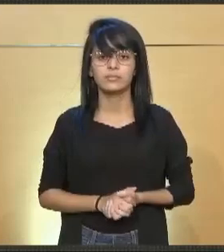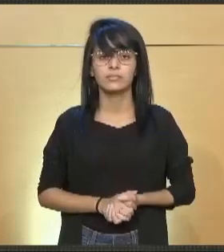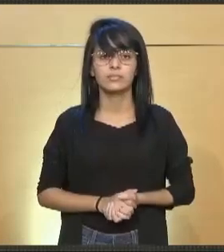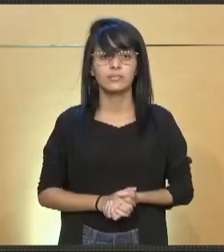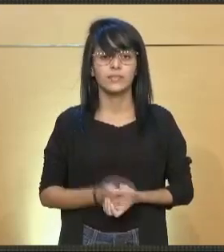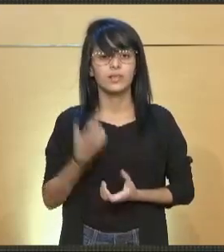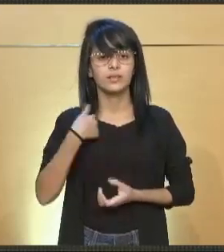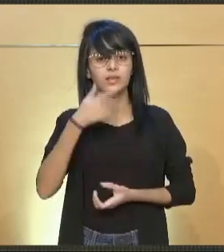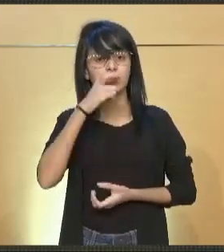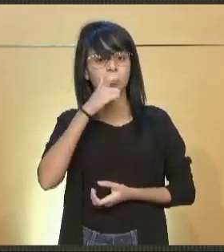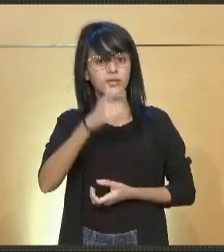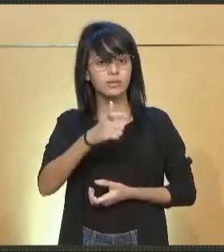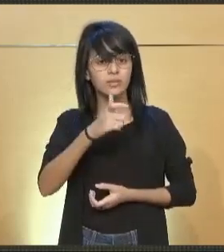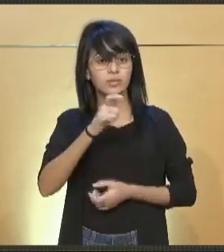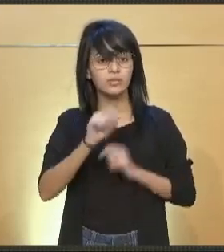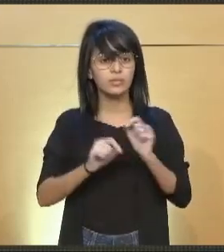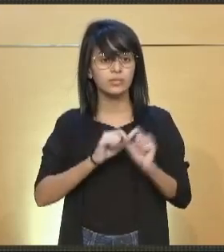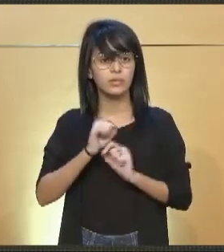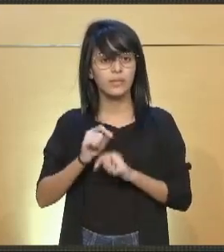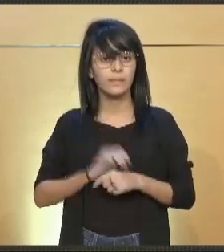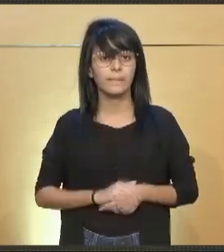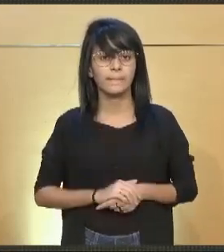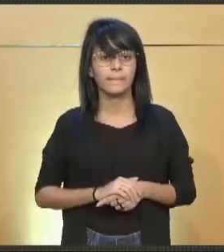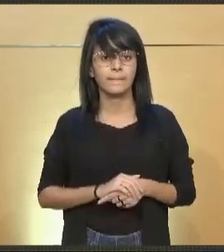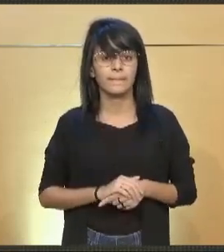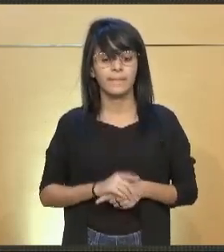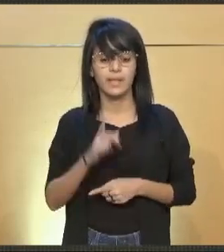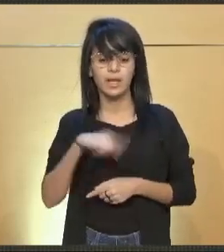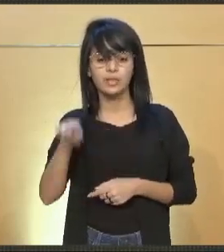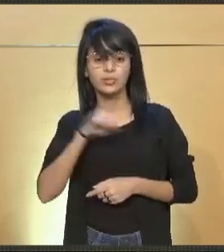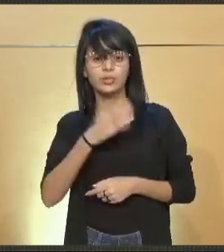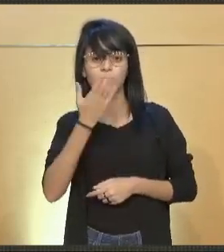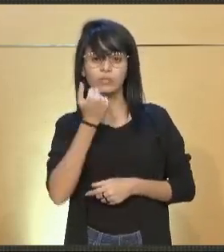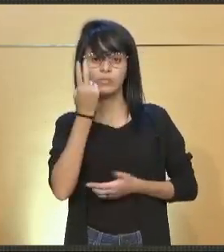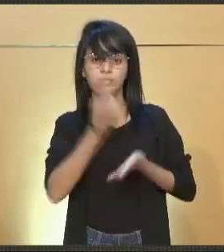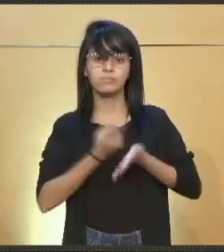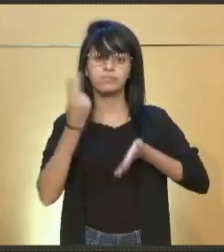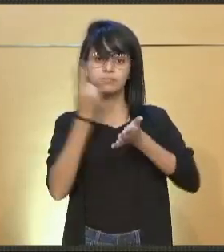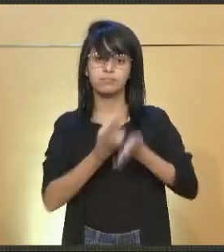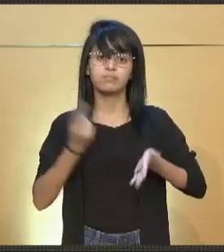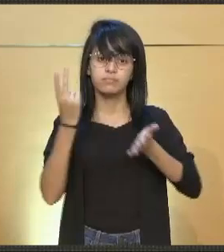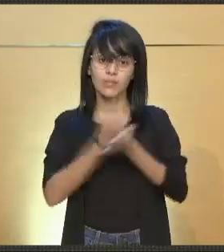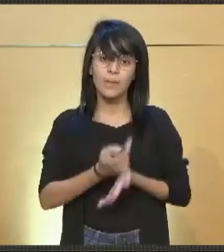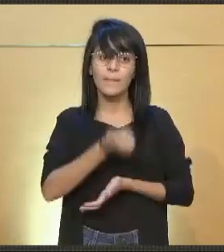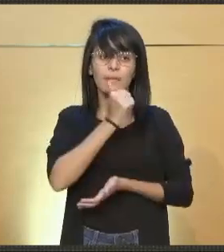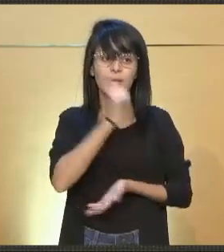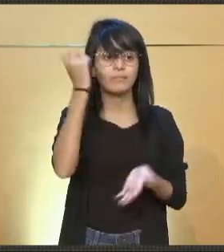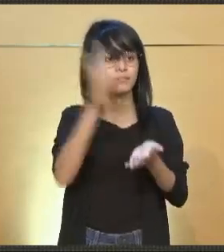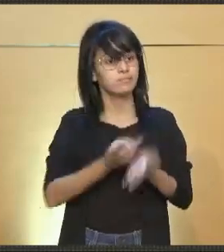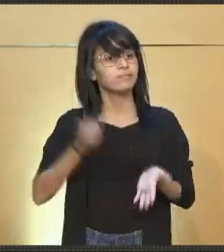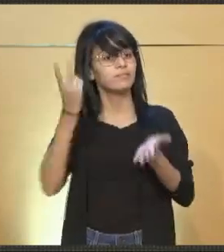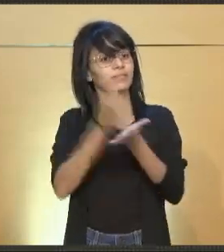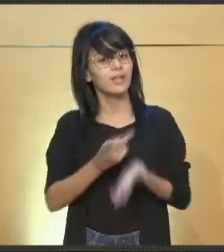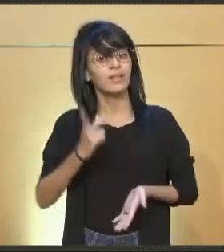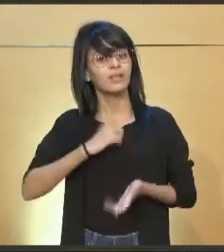que o texto continua dizendo assim: olha, eles comiam constantemente, eles bebiam constantemente, eles